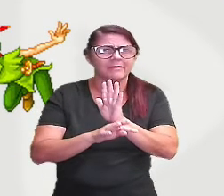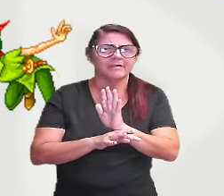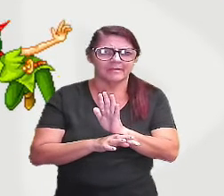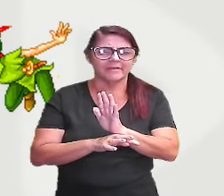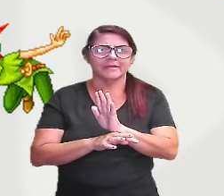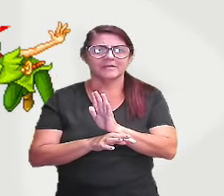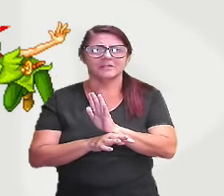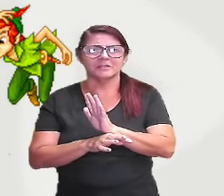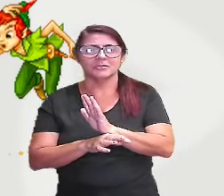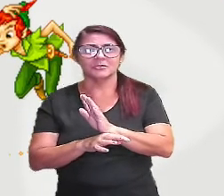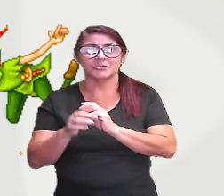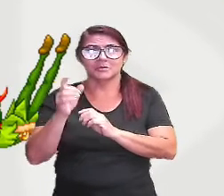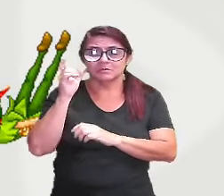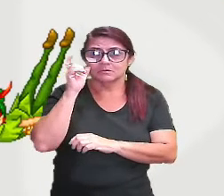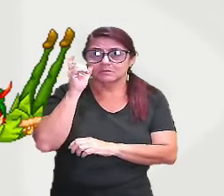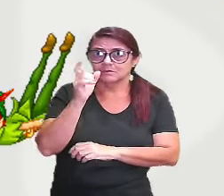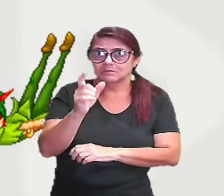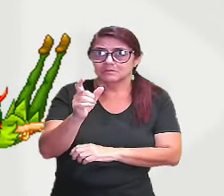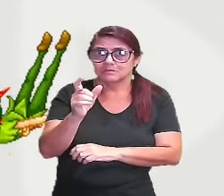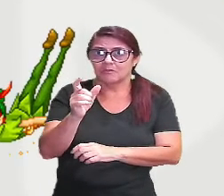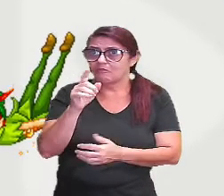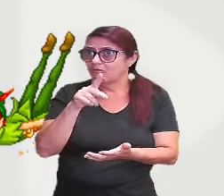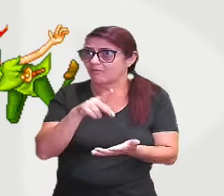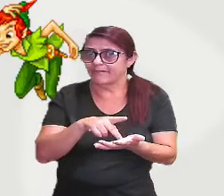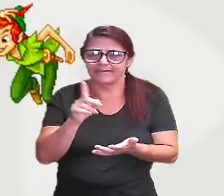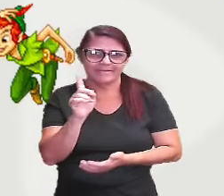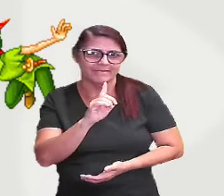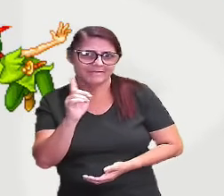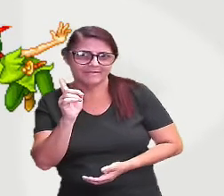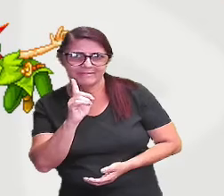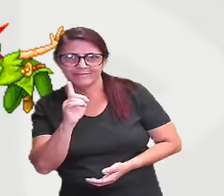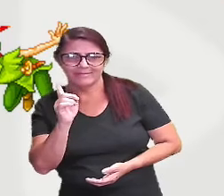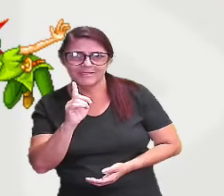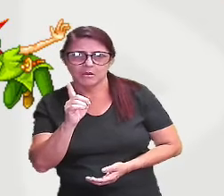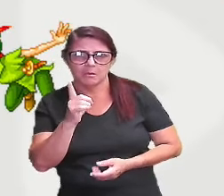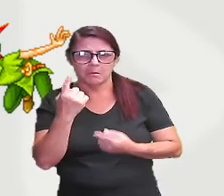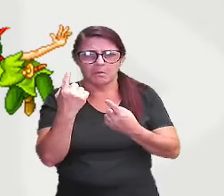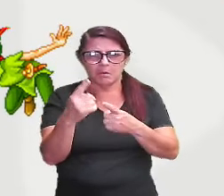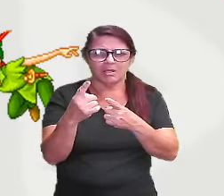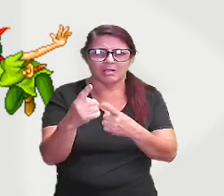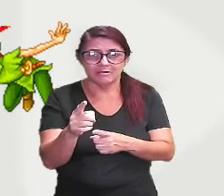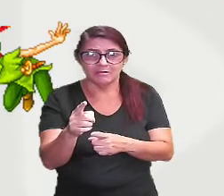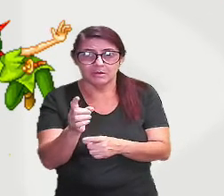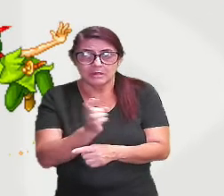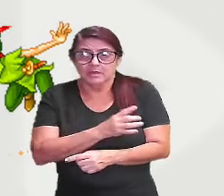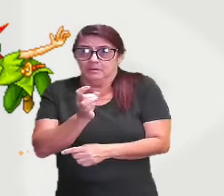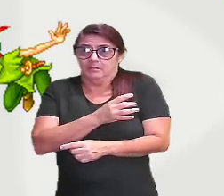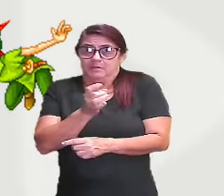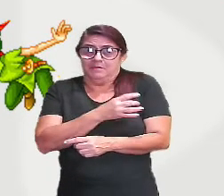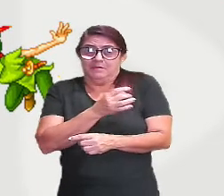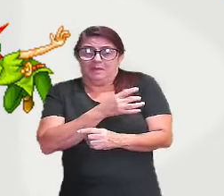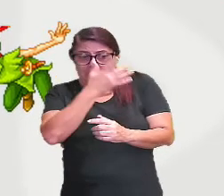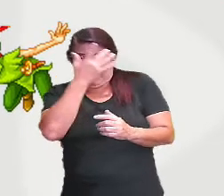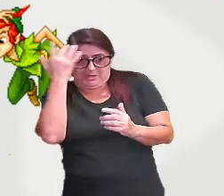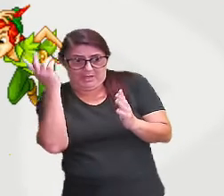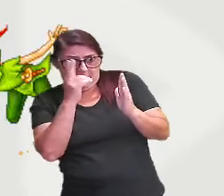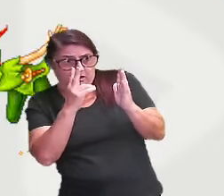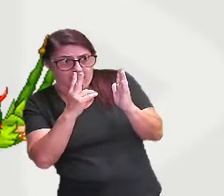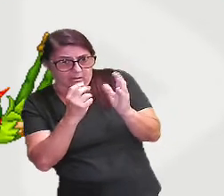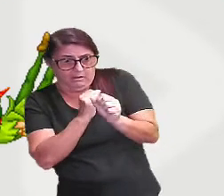de ficção, que não é real, que visa provocar sentimentos de medo no leitor,